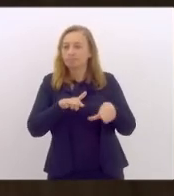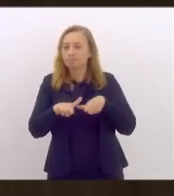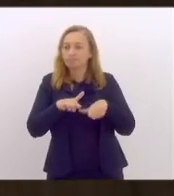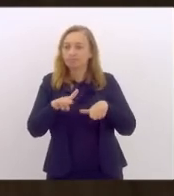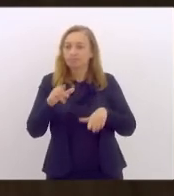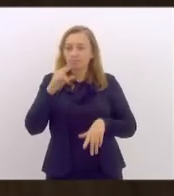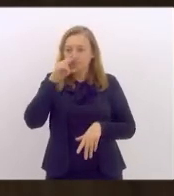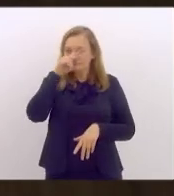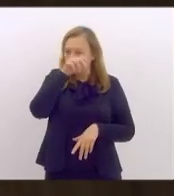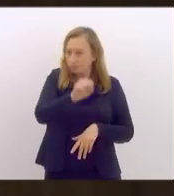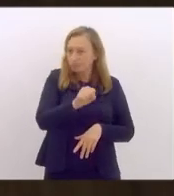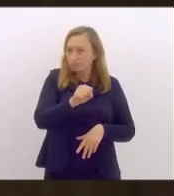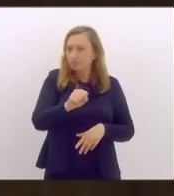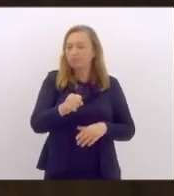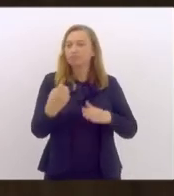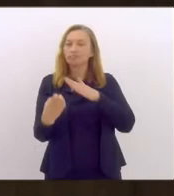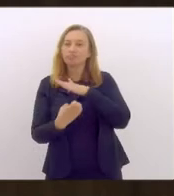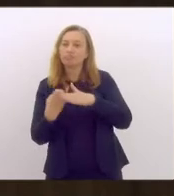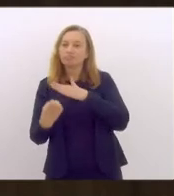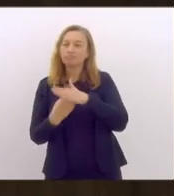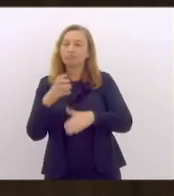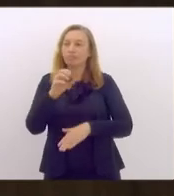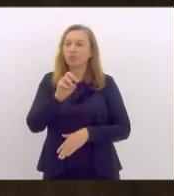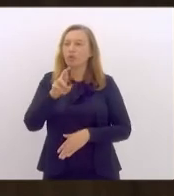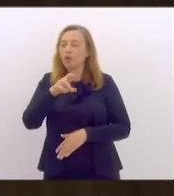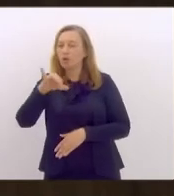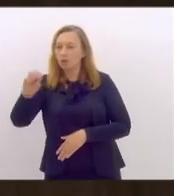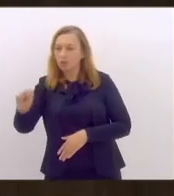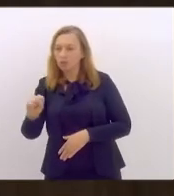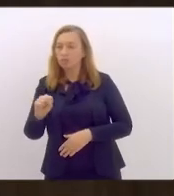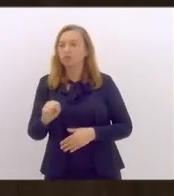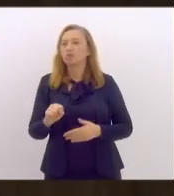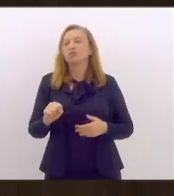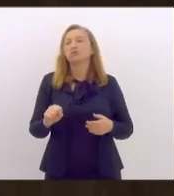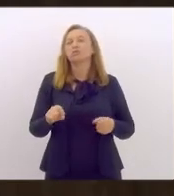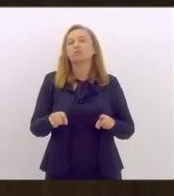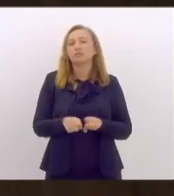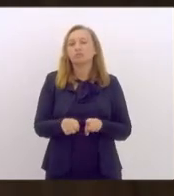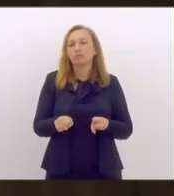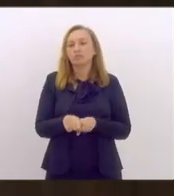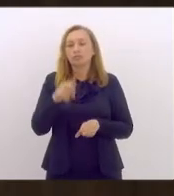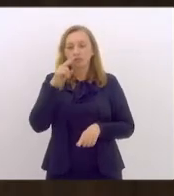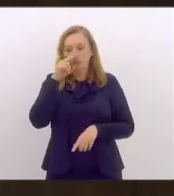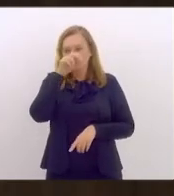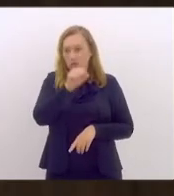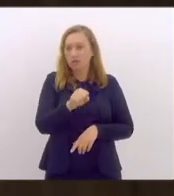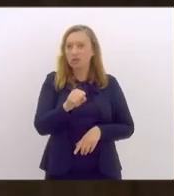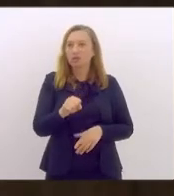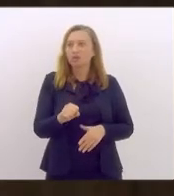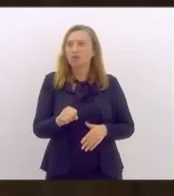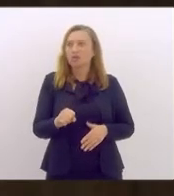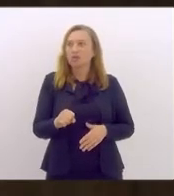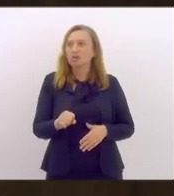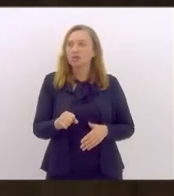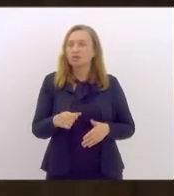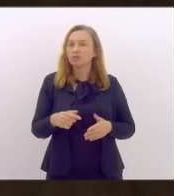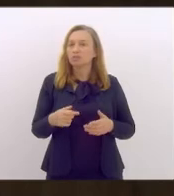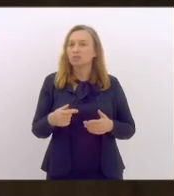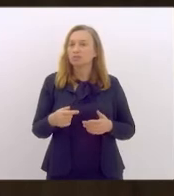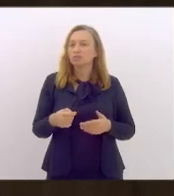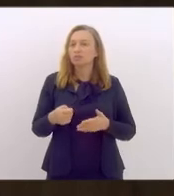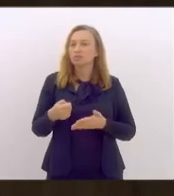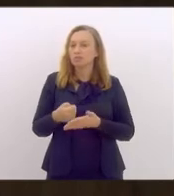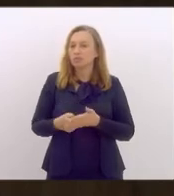fortalecer a empresa Correios e fortalecer aí essa reivindicação